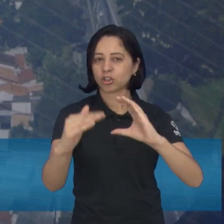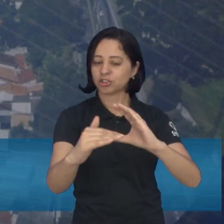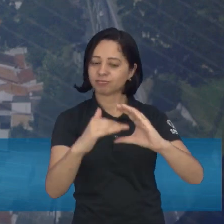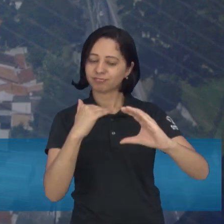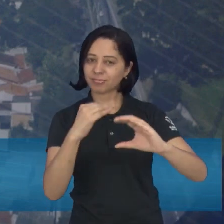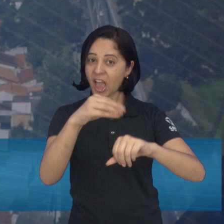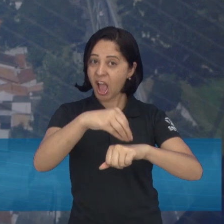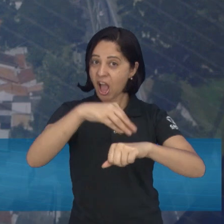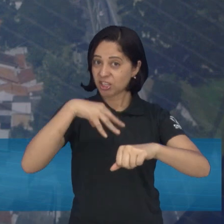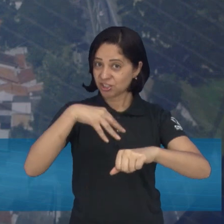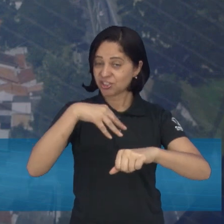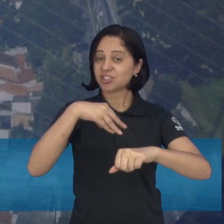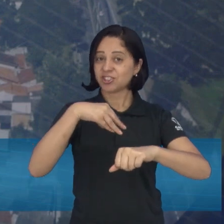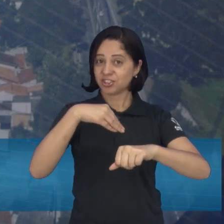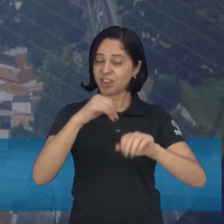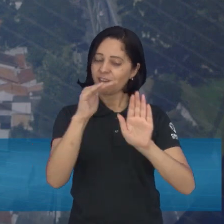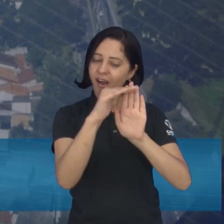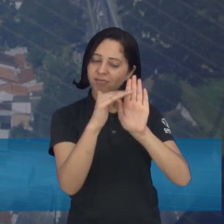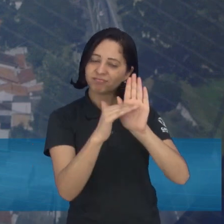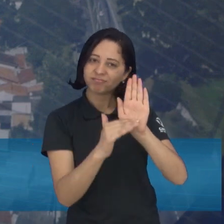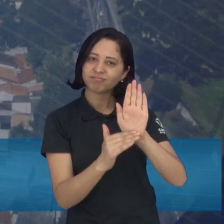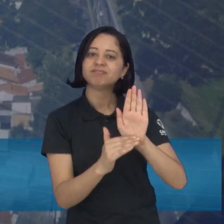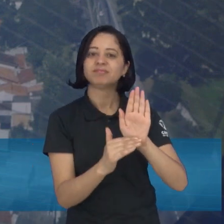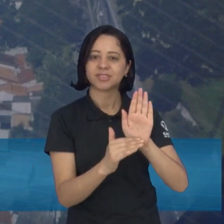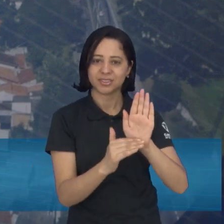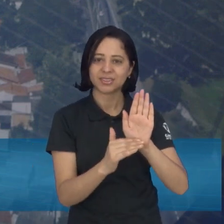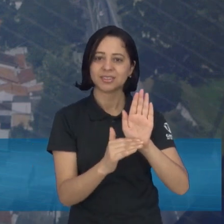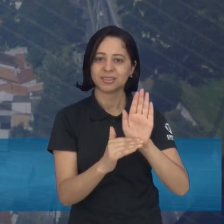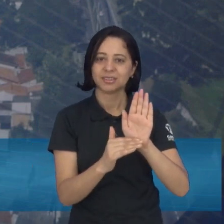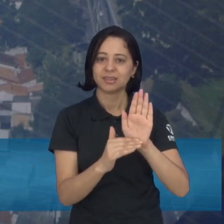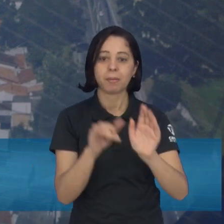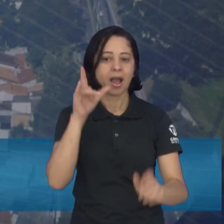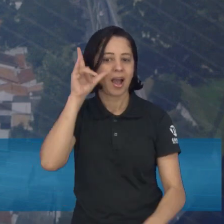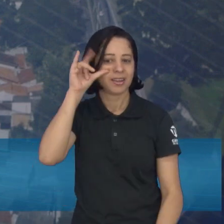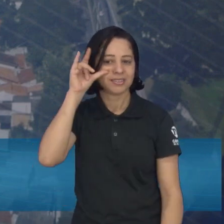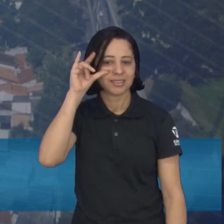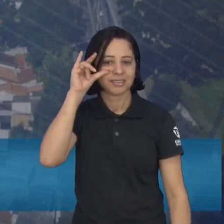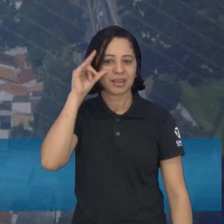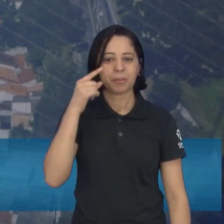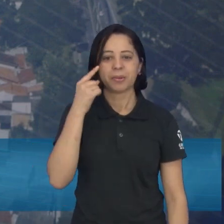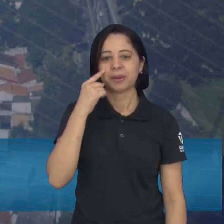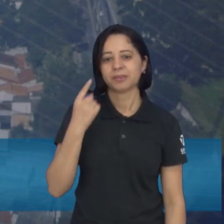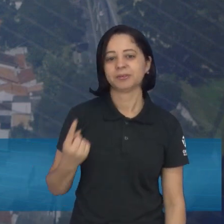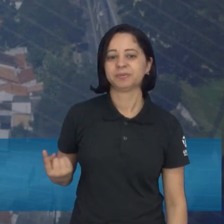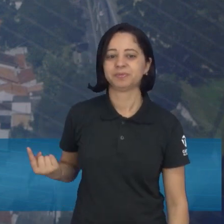para o Diálogos quanto para os demais programas da casa, no nosso Instagram, que é o